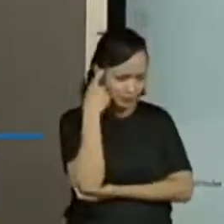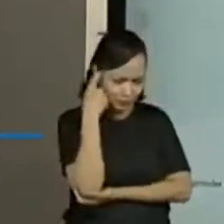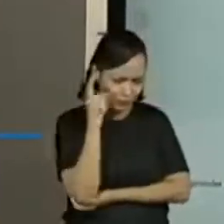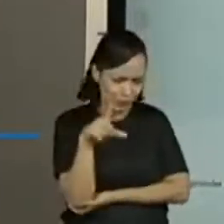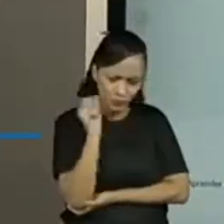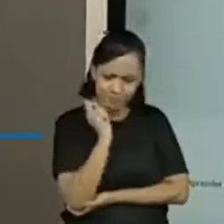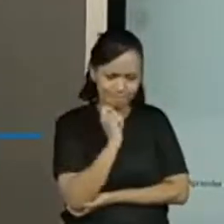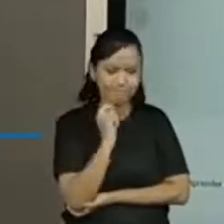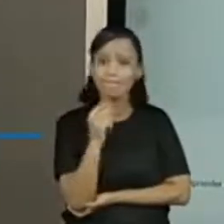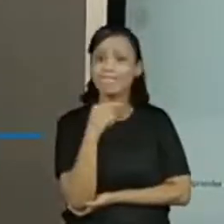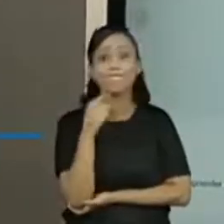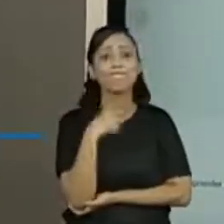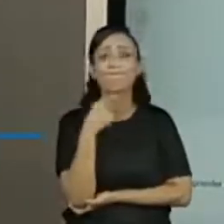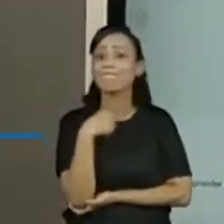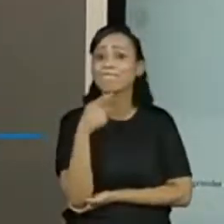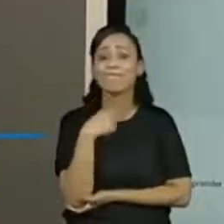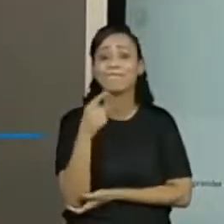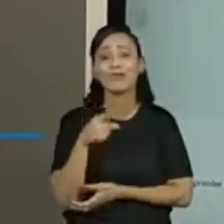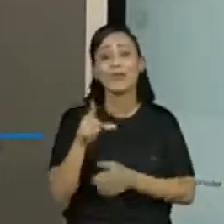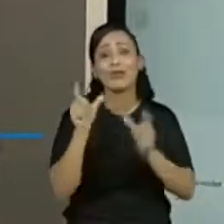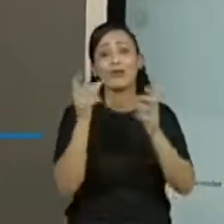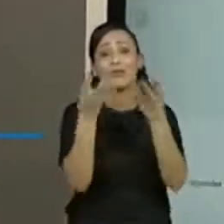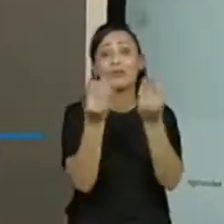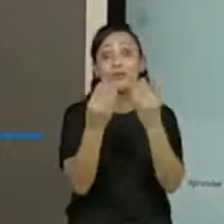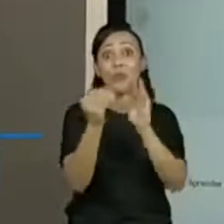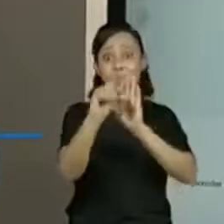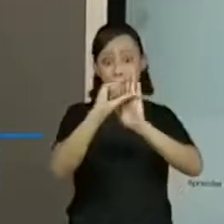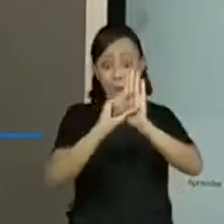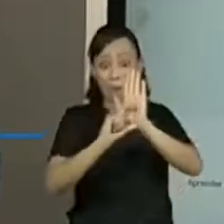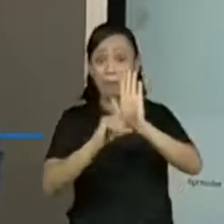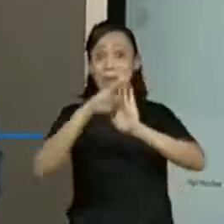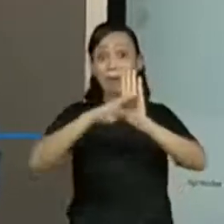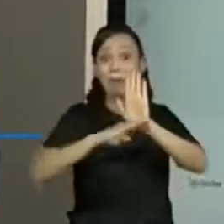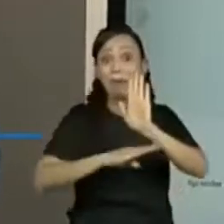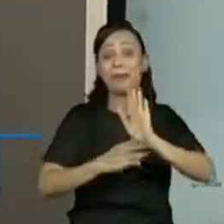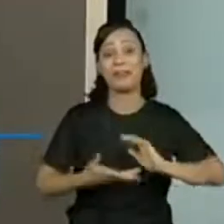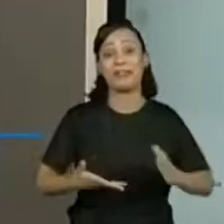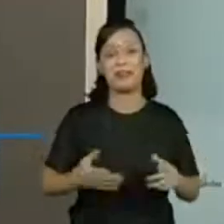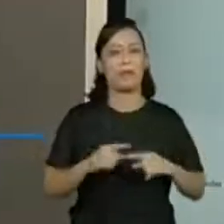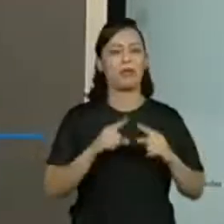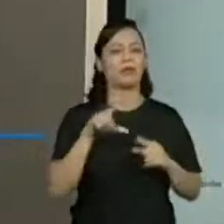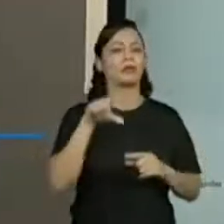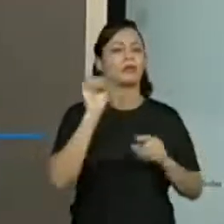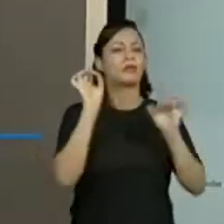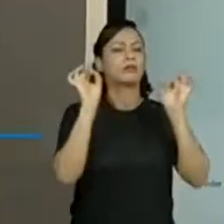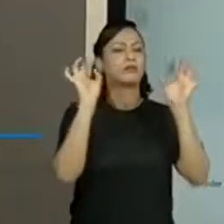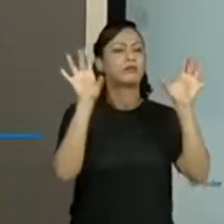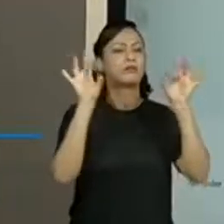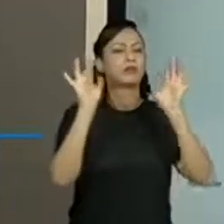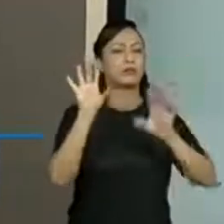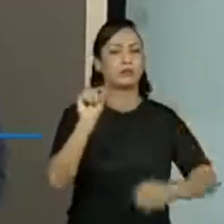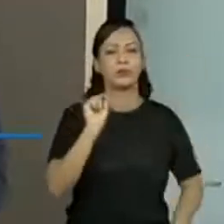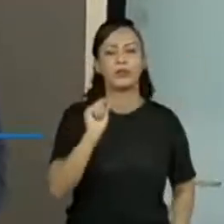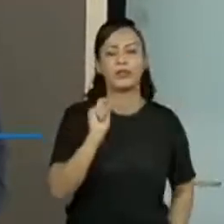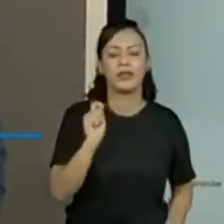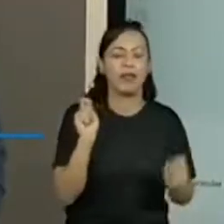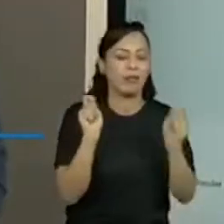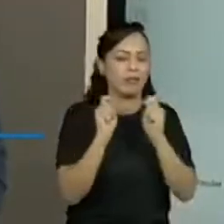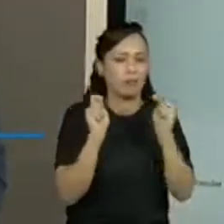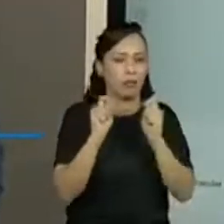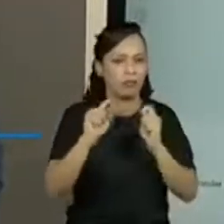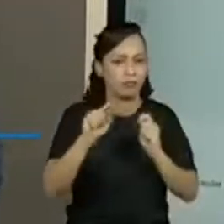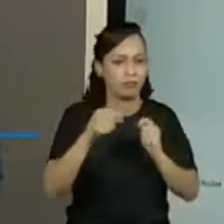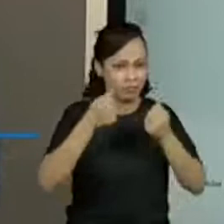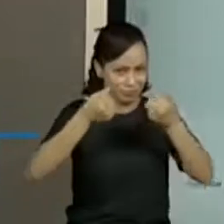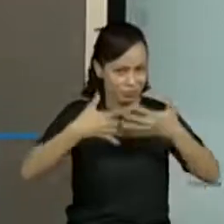escolher um só então eu tive que escolher alguns mas eu escolher um que é muito gostoso e que eu adoro e